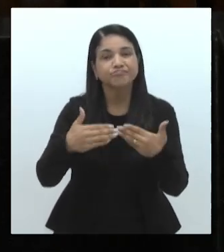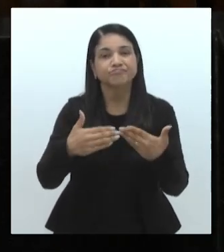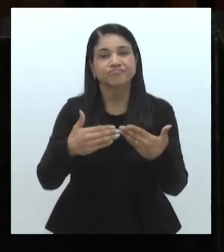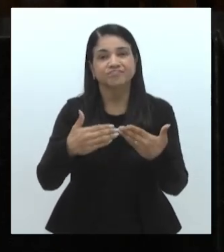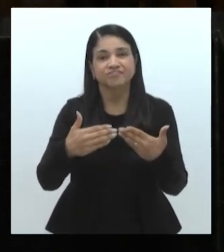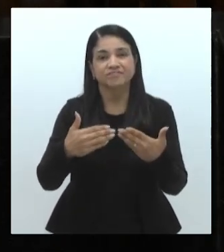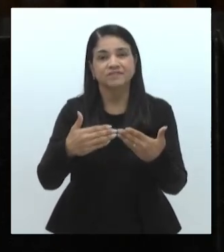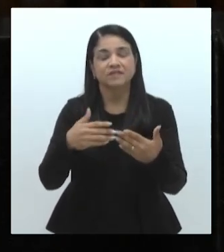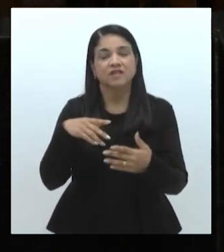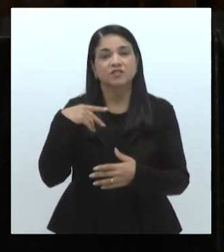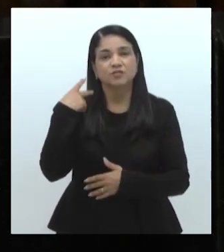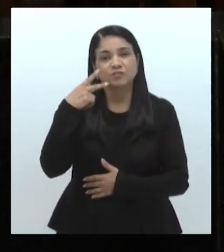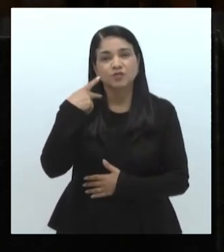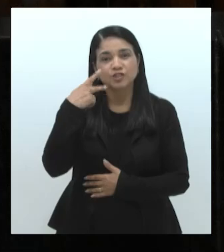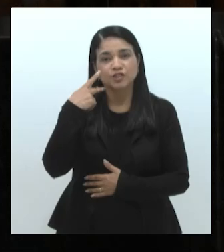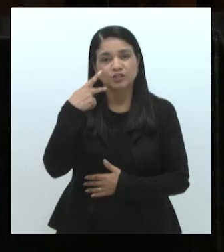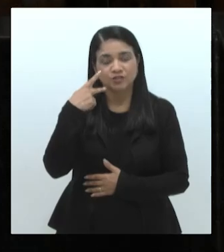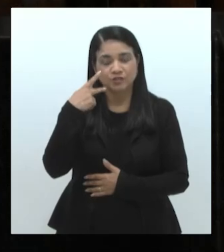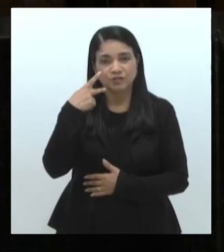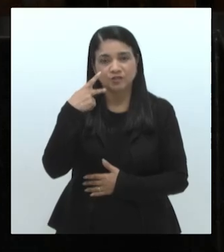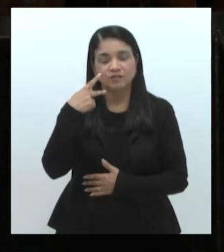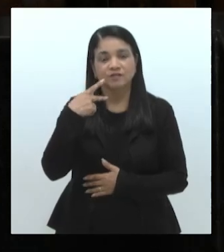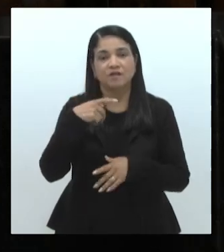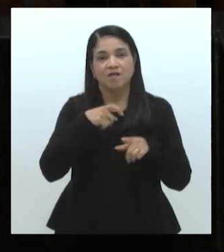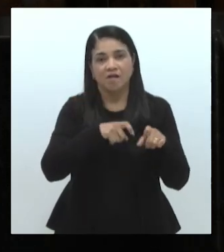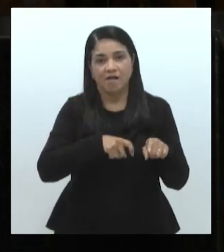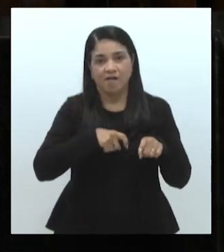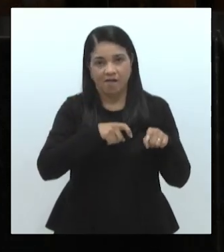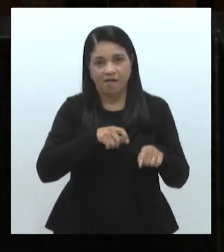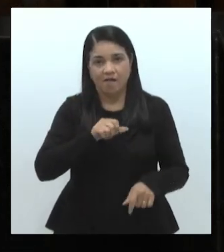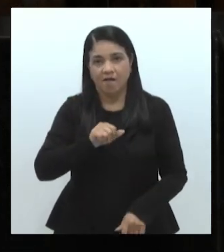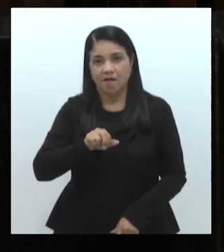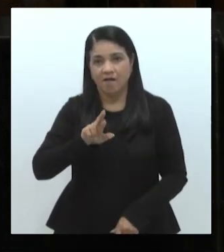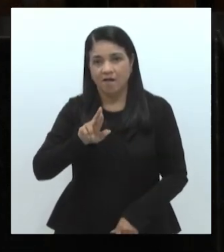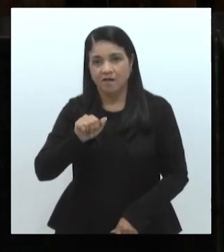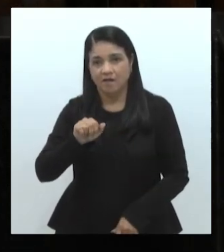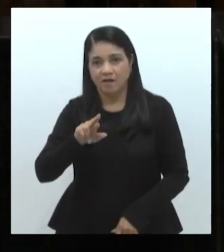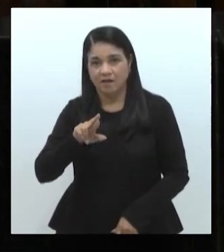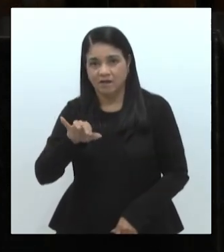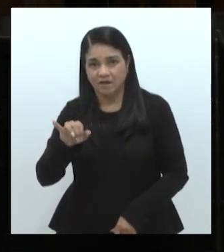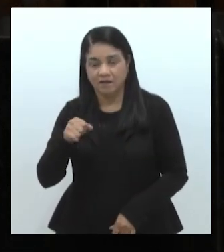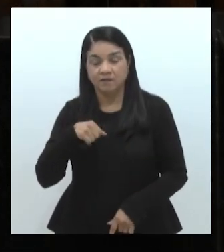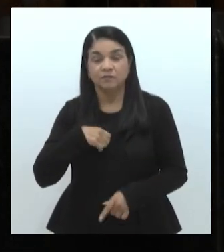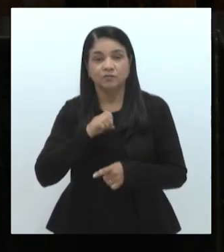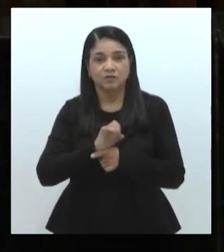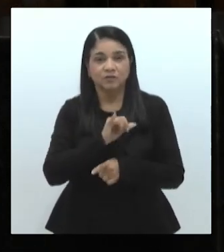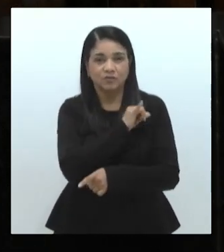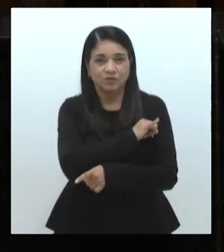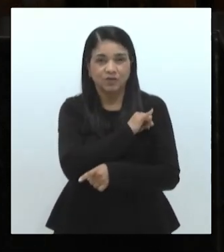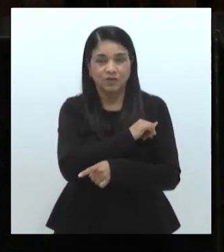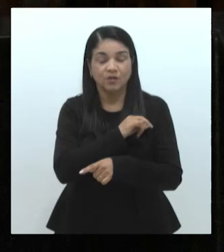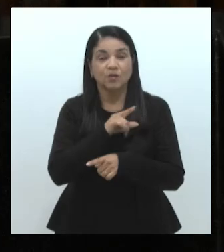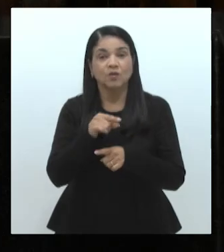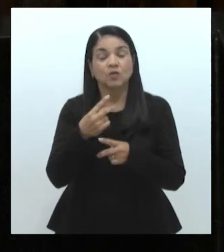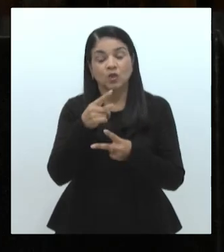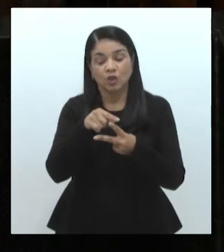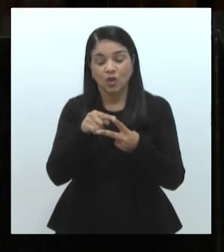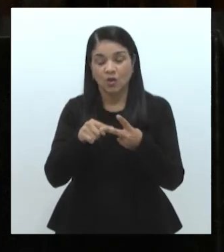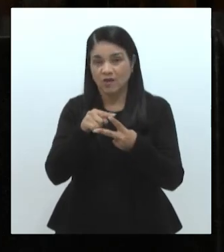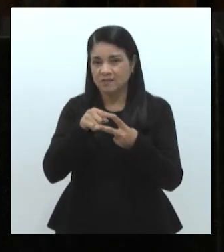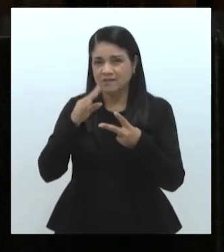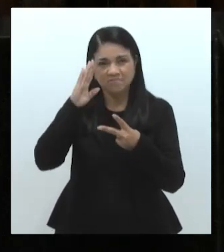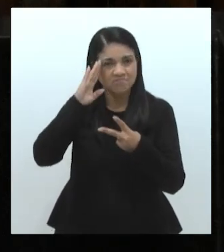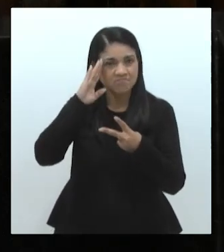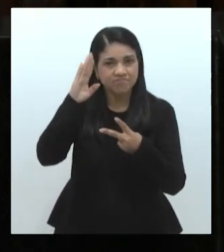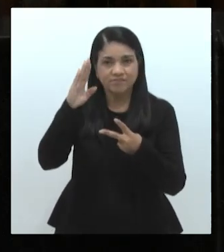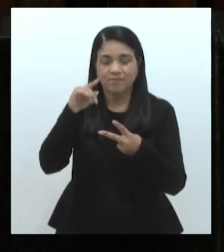não é, das políticas da reforma agrária também aqui no nosso estado, que nós podemos indicar que são 2 elementos que